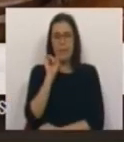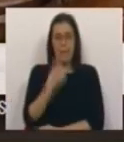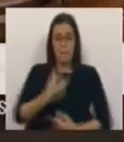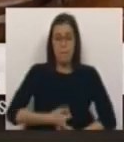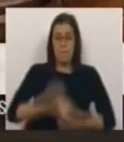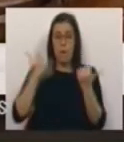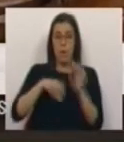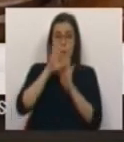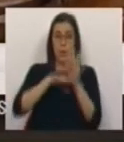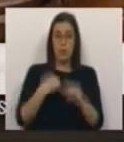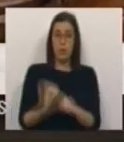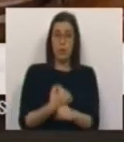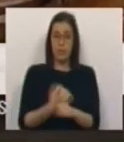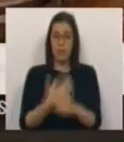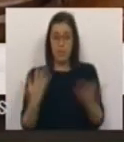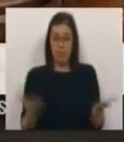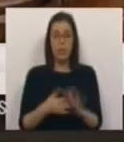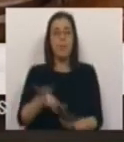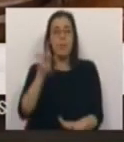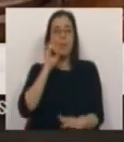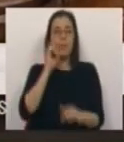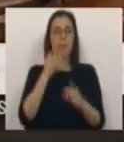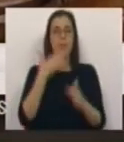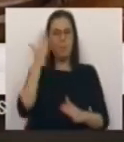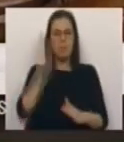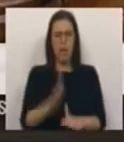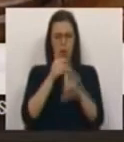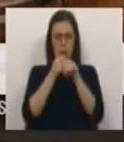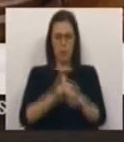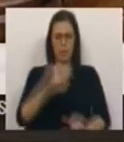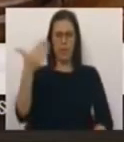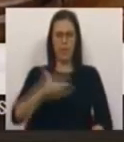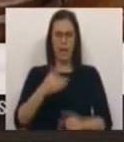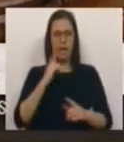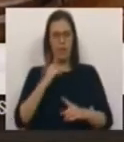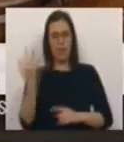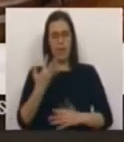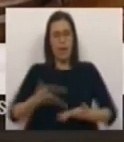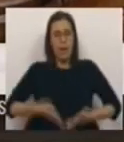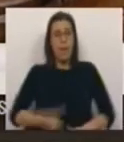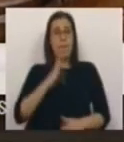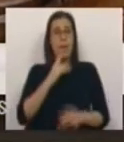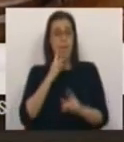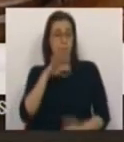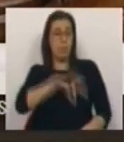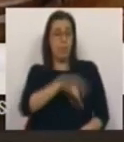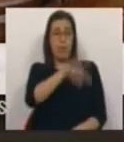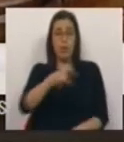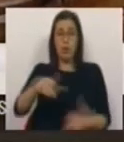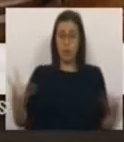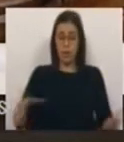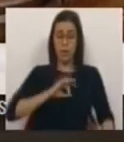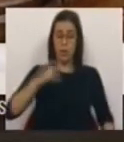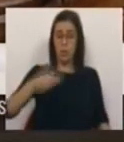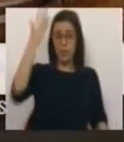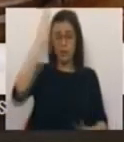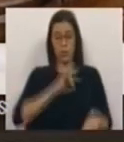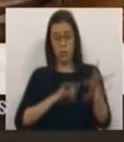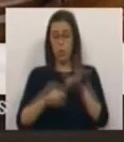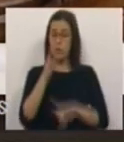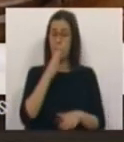rapidamente melhorar as condições de trabalho, assegurar que o cabal cumprimento dos direitos de maternidade das profissionais. Senhor Presidente,